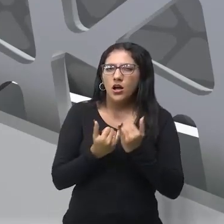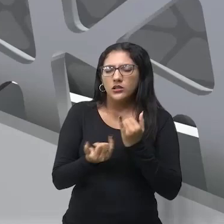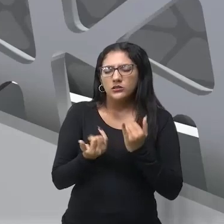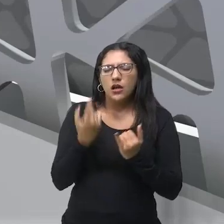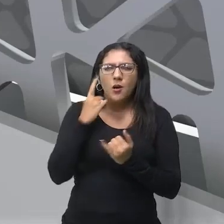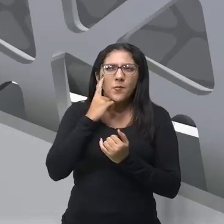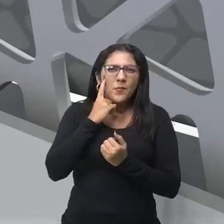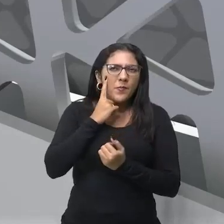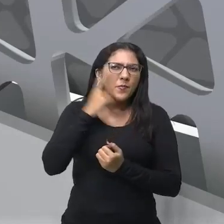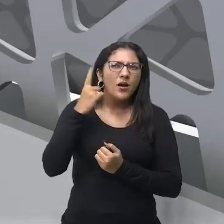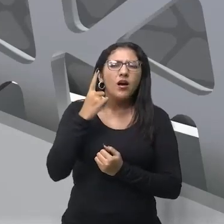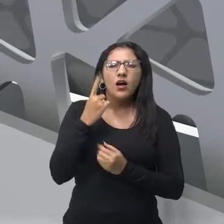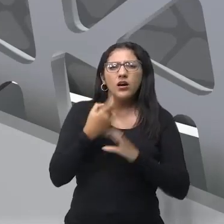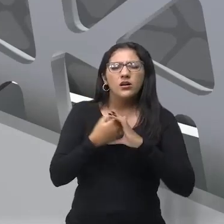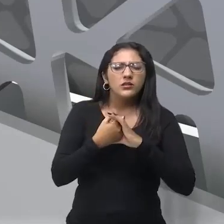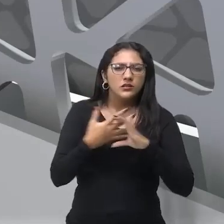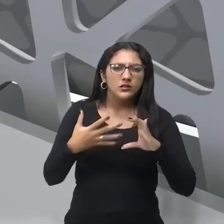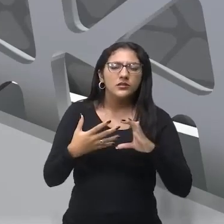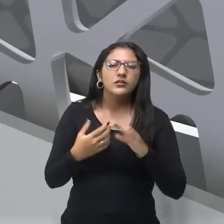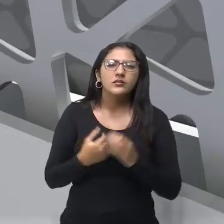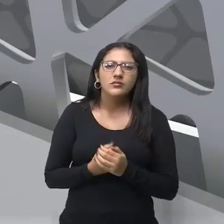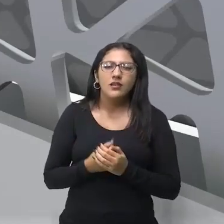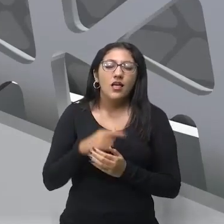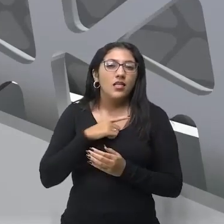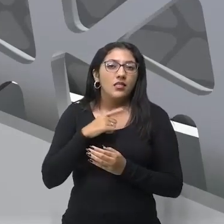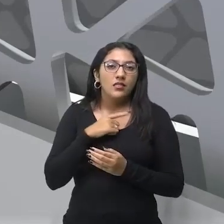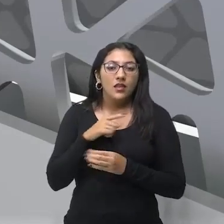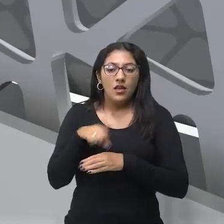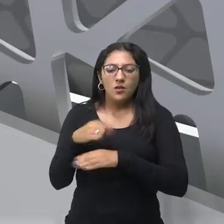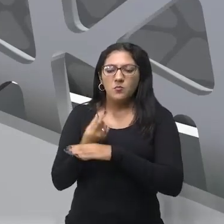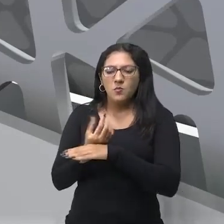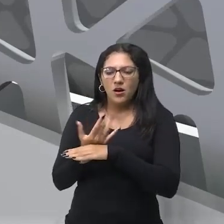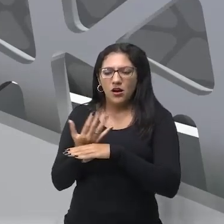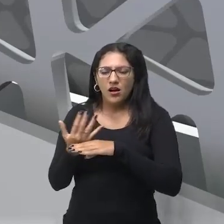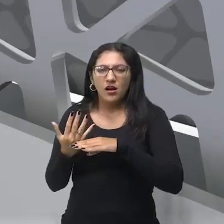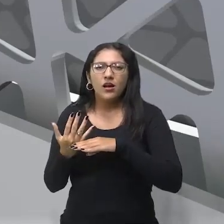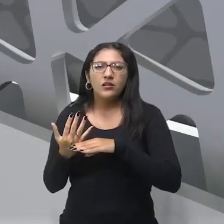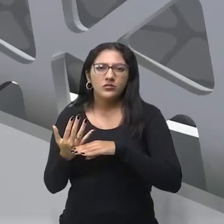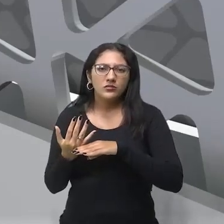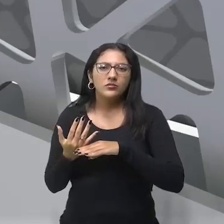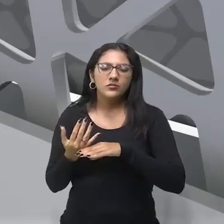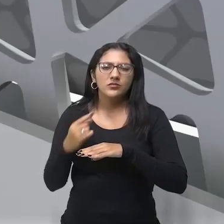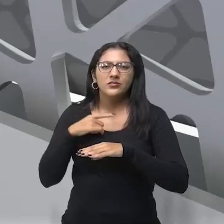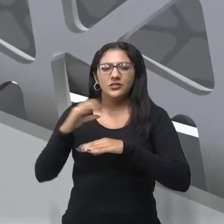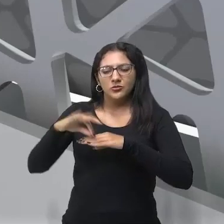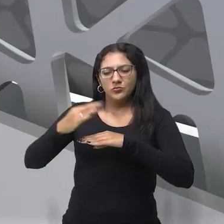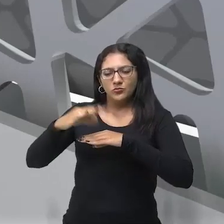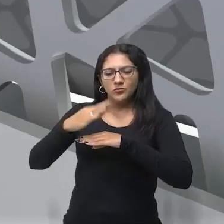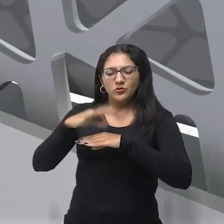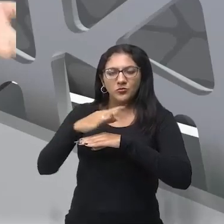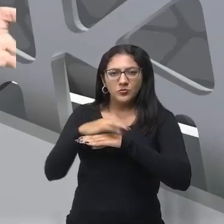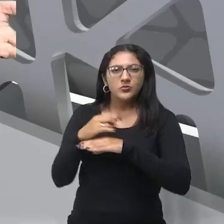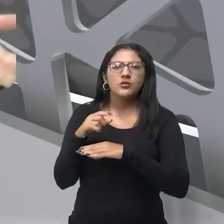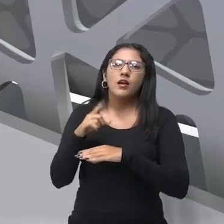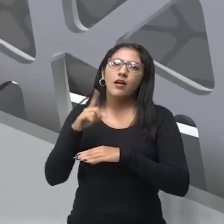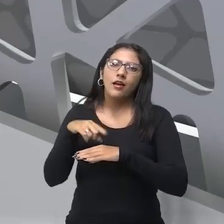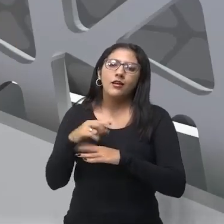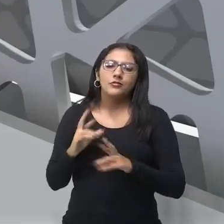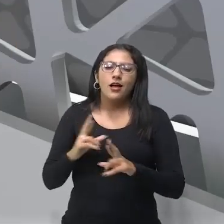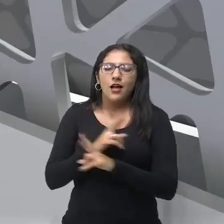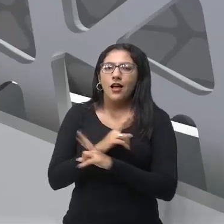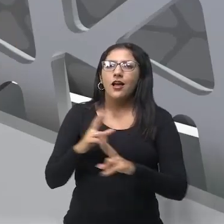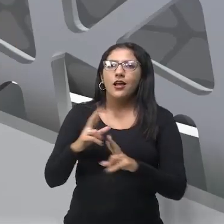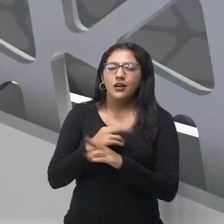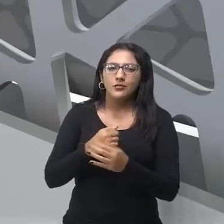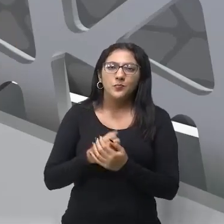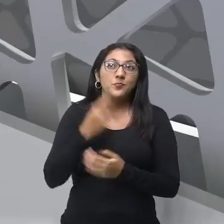ali naquele processo algo que se assemelha, enfim, disse, ó, as talas estão de mãos dadas. Isso aí é